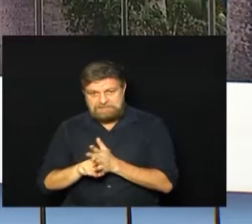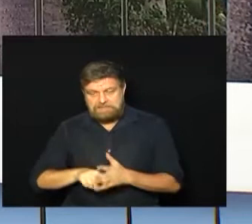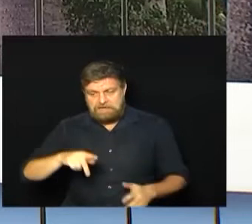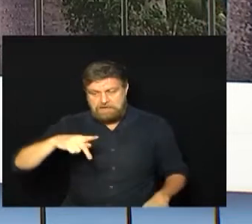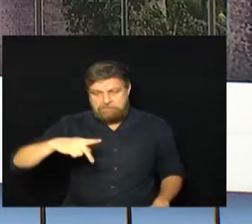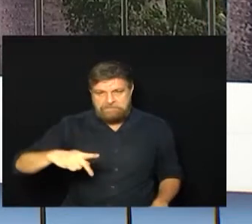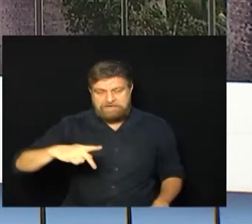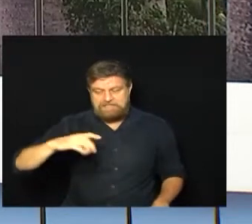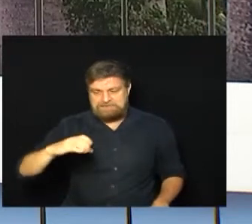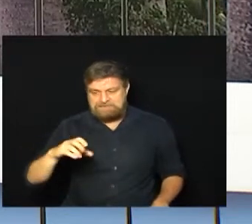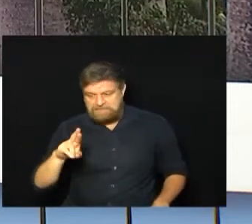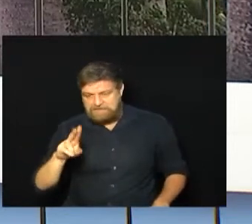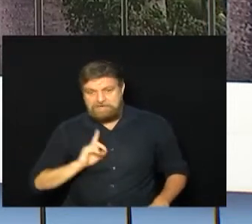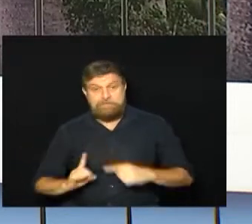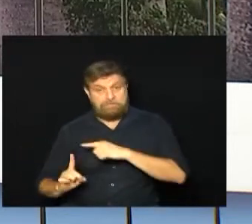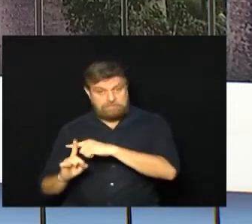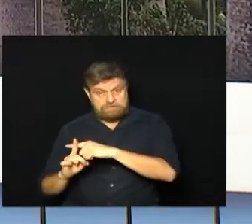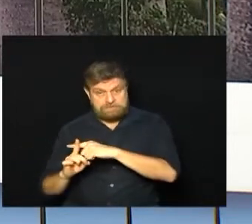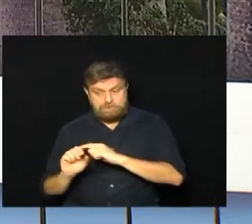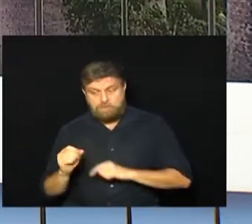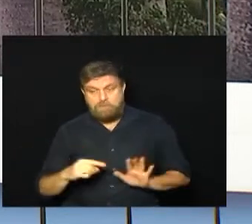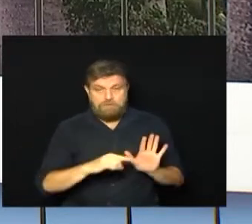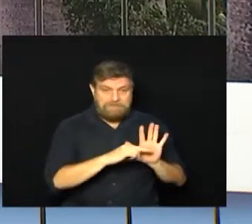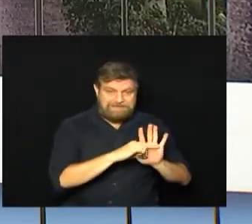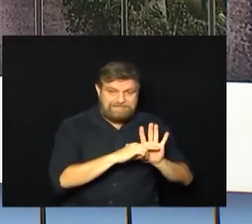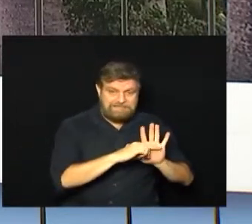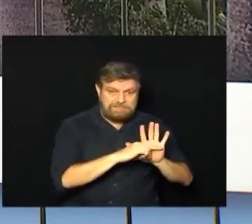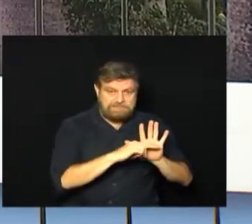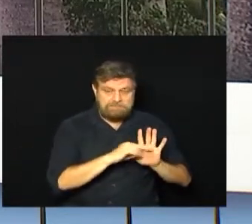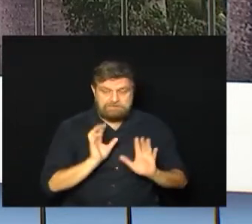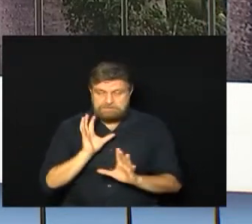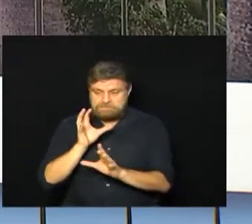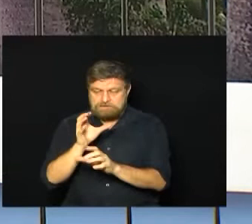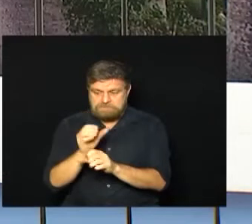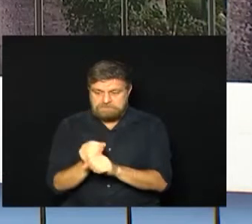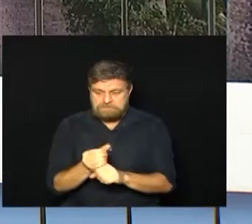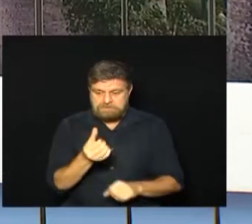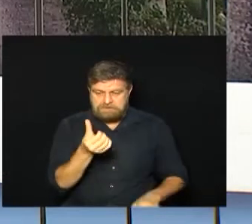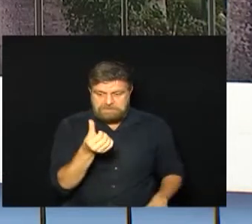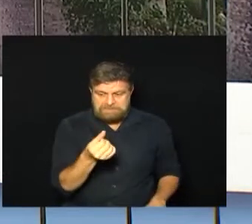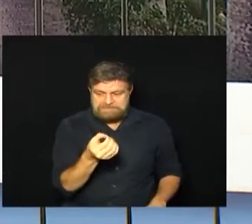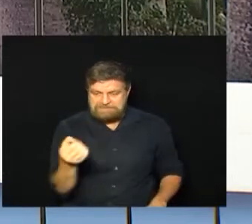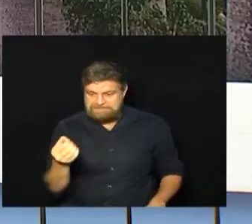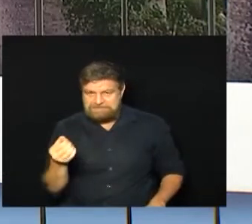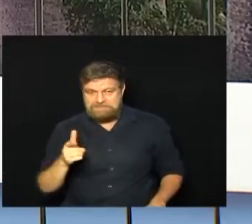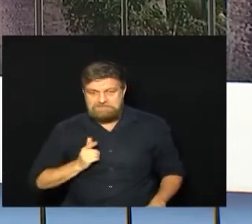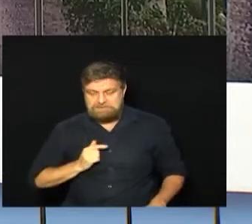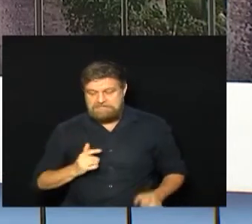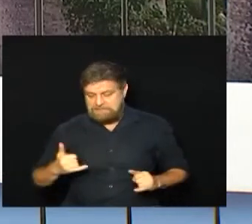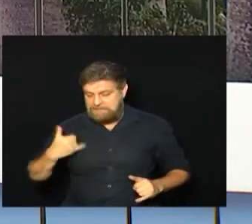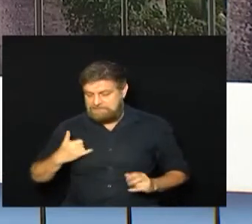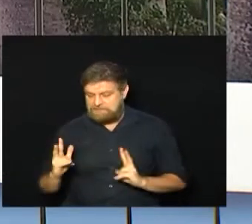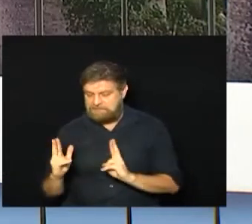com resultado positivo ou negativo. Desse total, serão cerca de 600 em cada uma das seguintes faixas